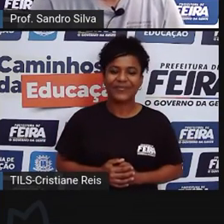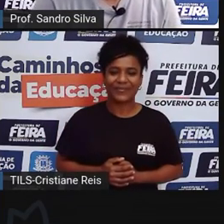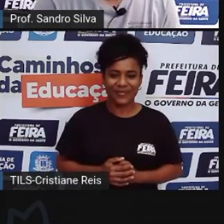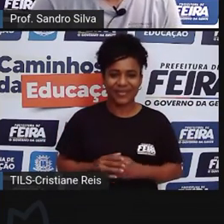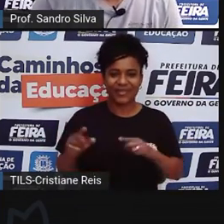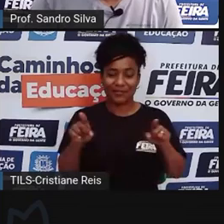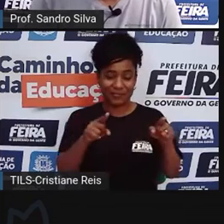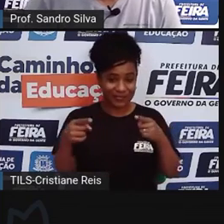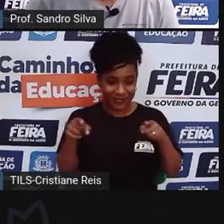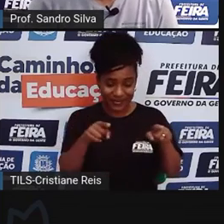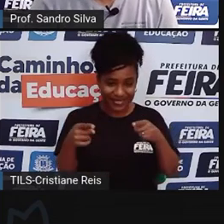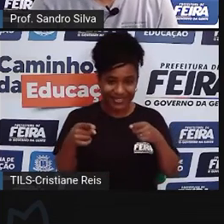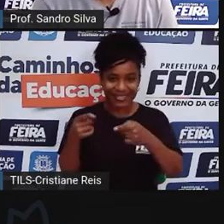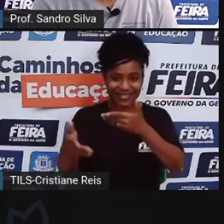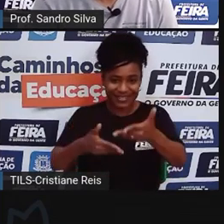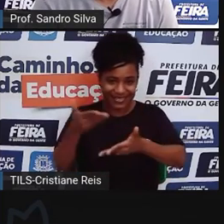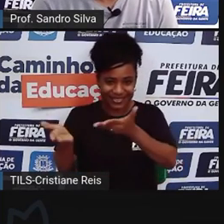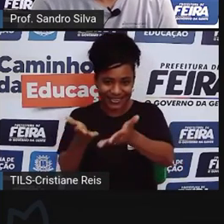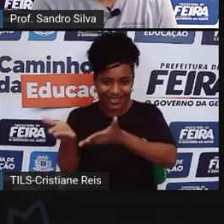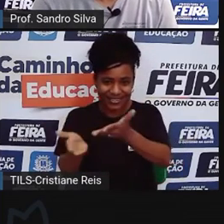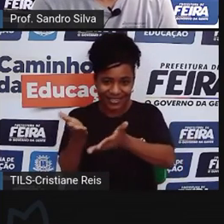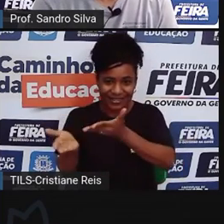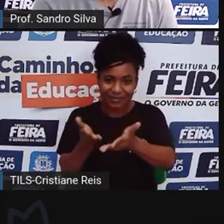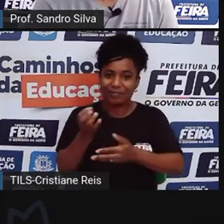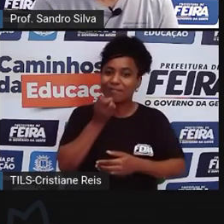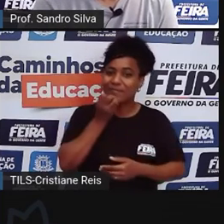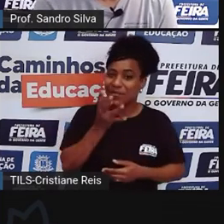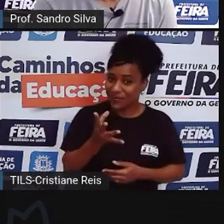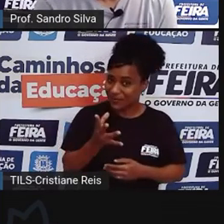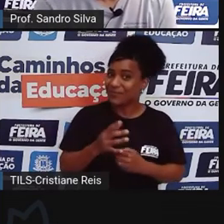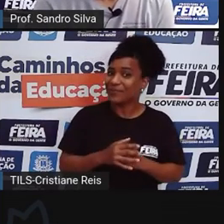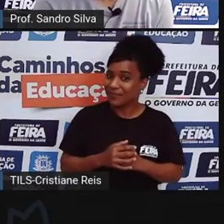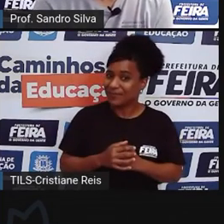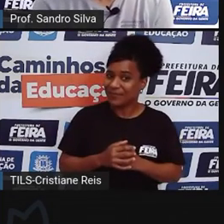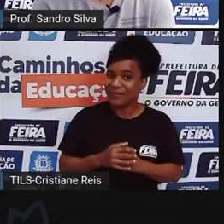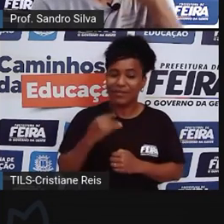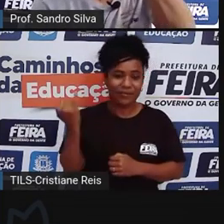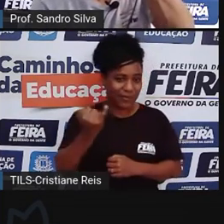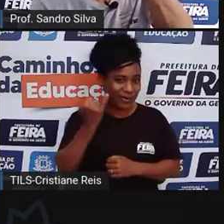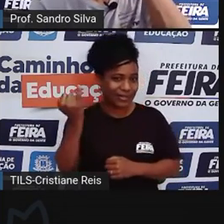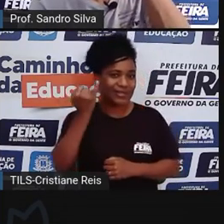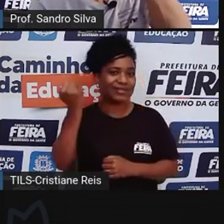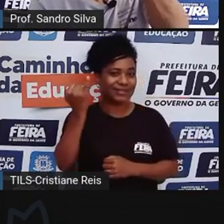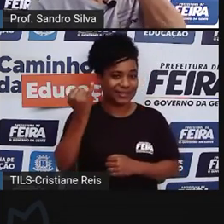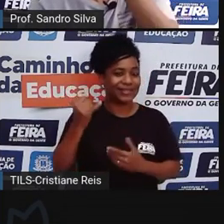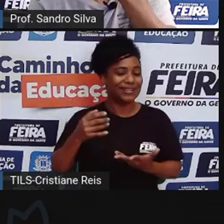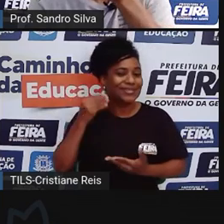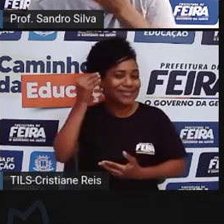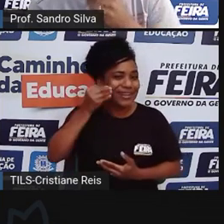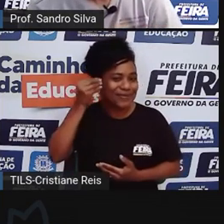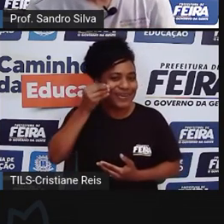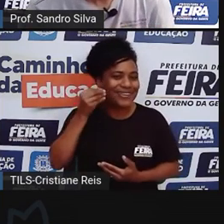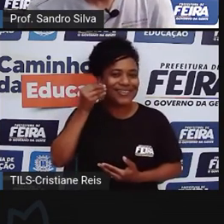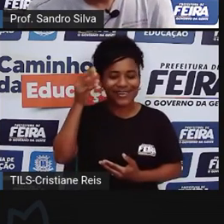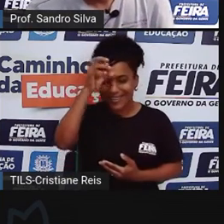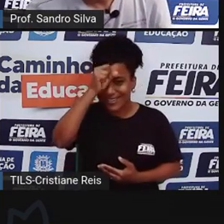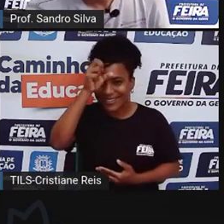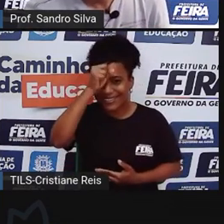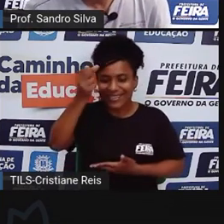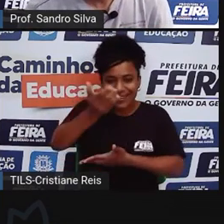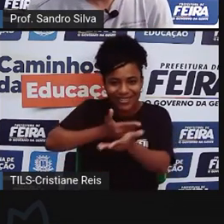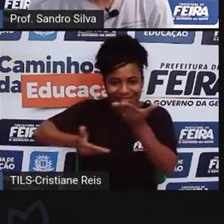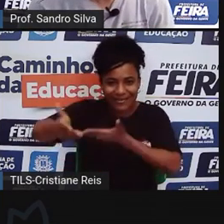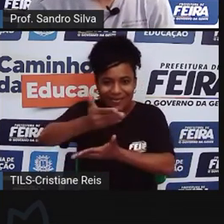novidade para vocês isso aqui? Então, assim, ó, lembra que o Momento Saberes e Viveres traz vários temas que você pode levar para a